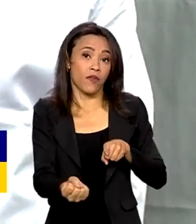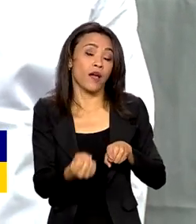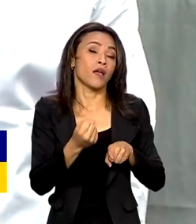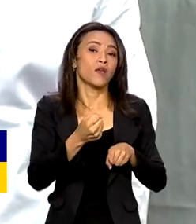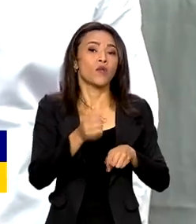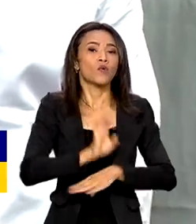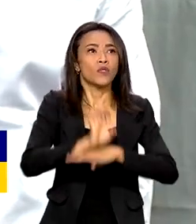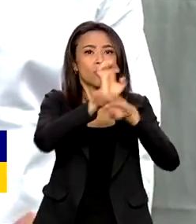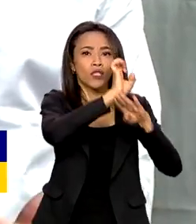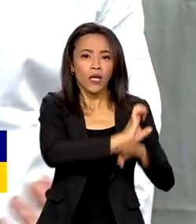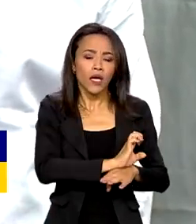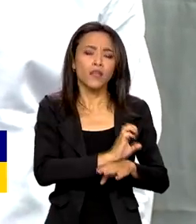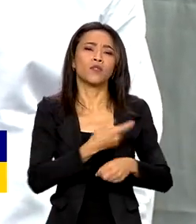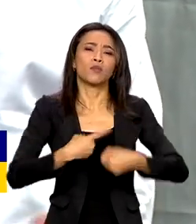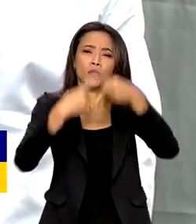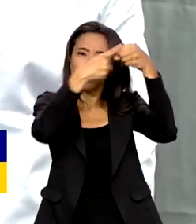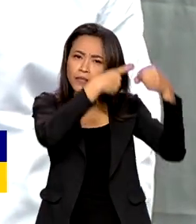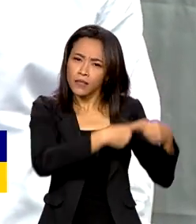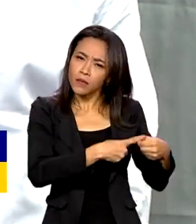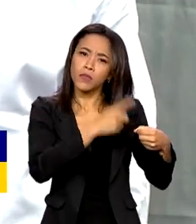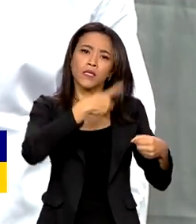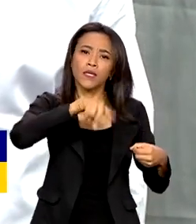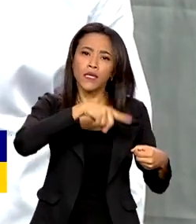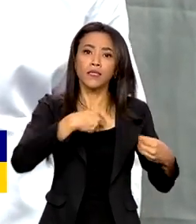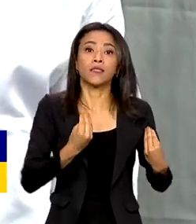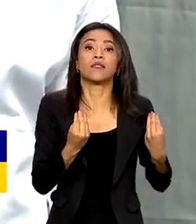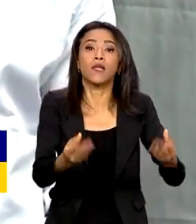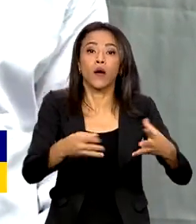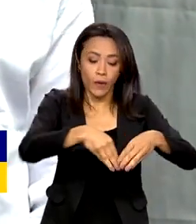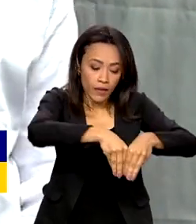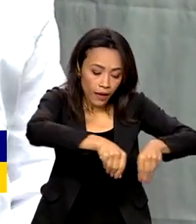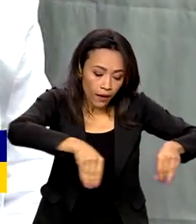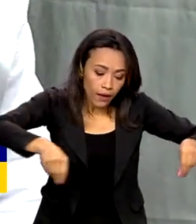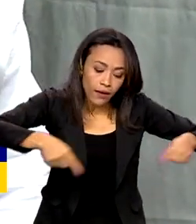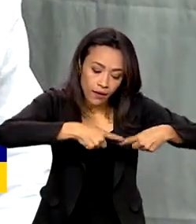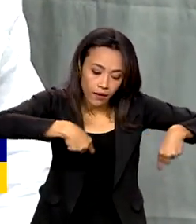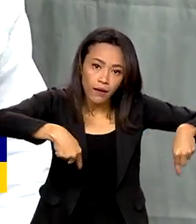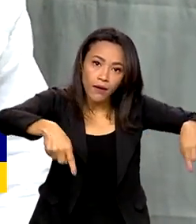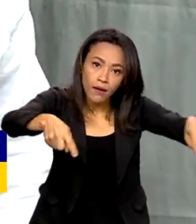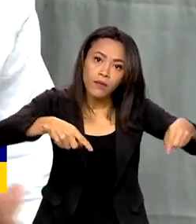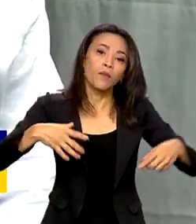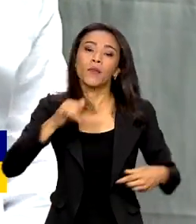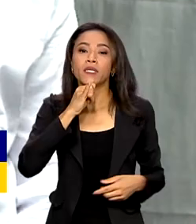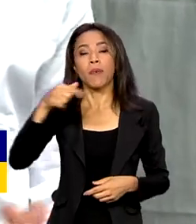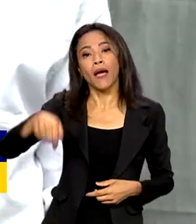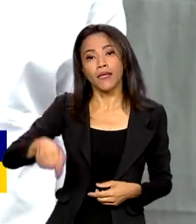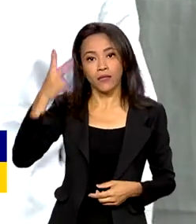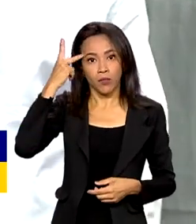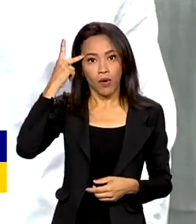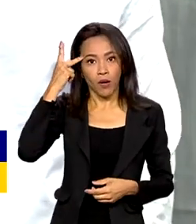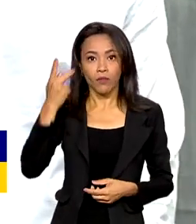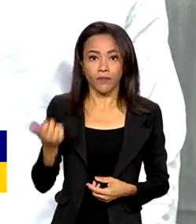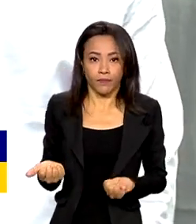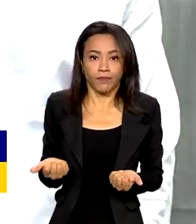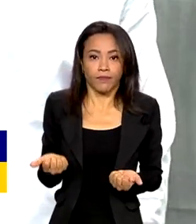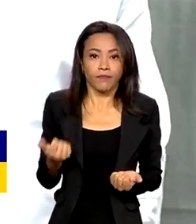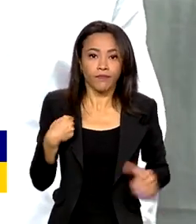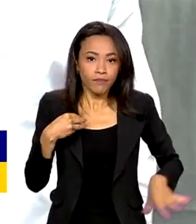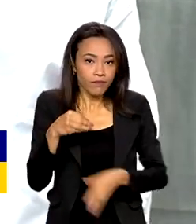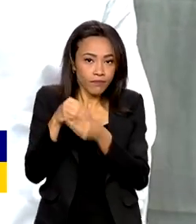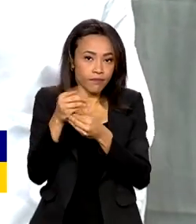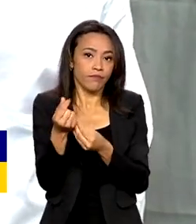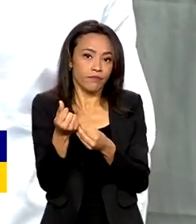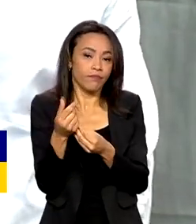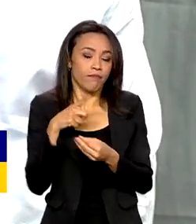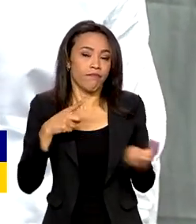municípios onde os estados e municípios entram com terreno ou até mesmo com subsídio como é o caso aqui de São Paulo onde Nós faremos parceria